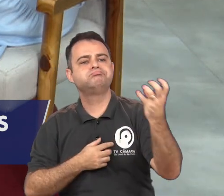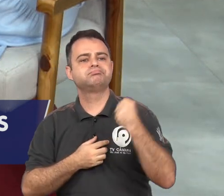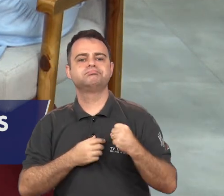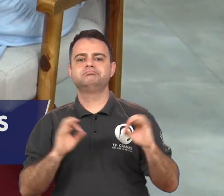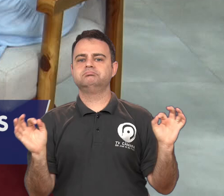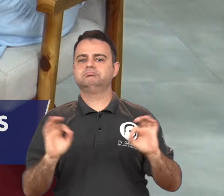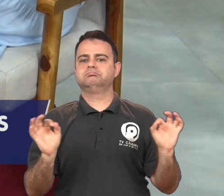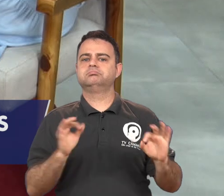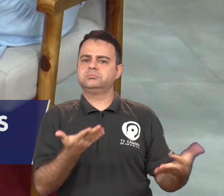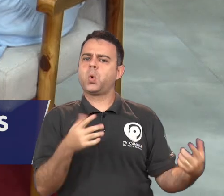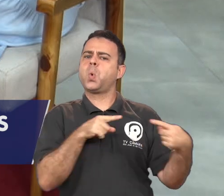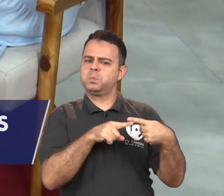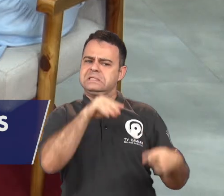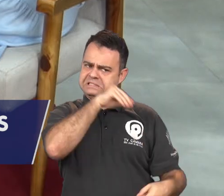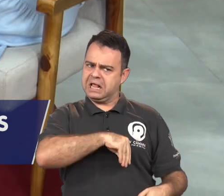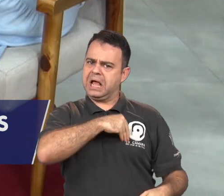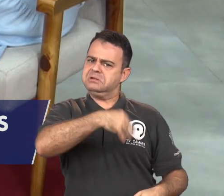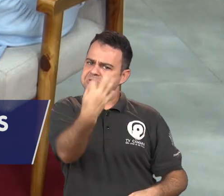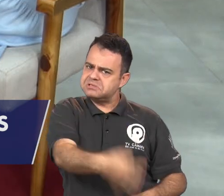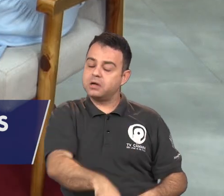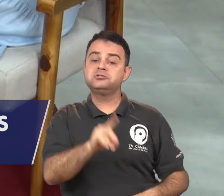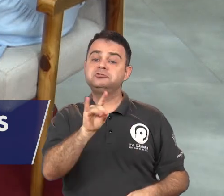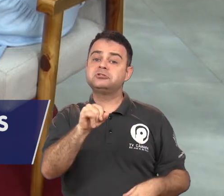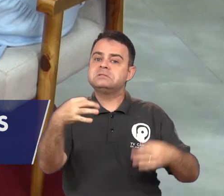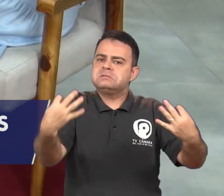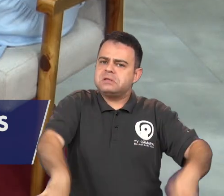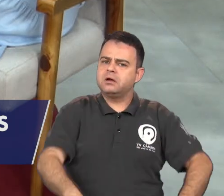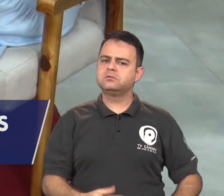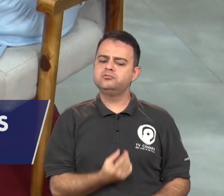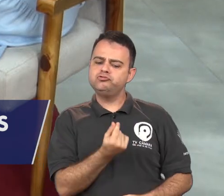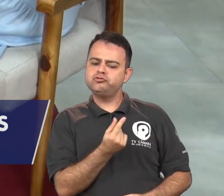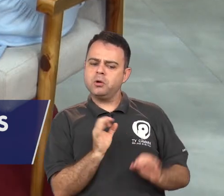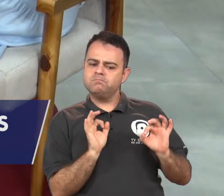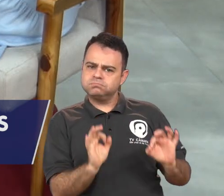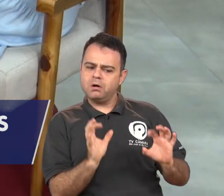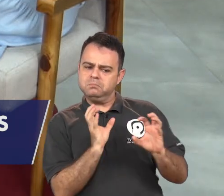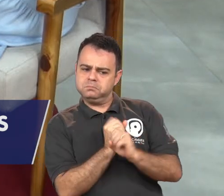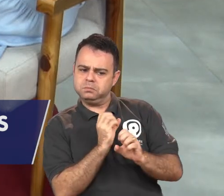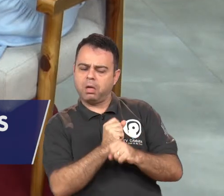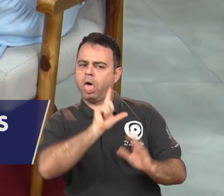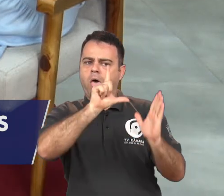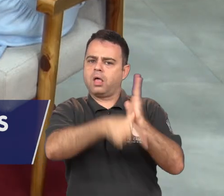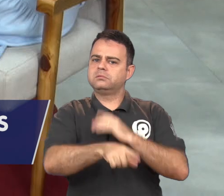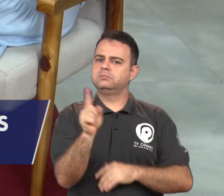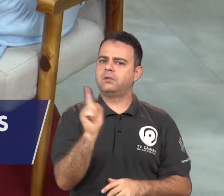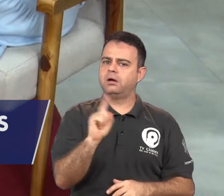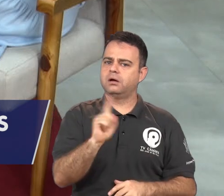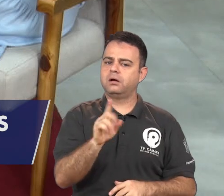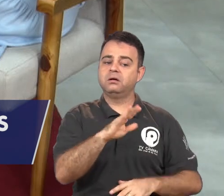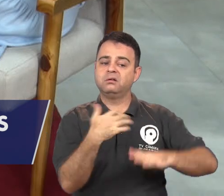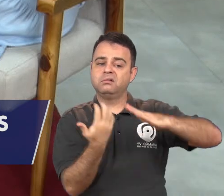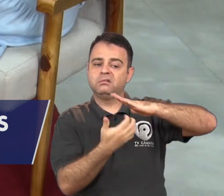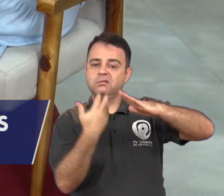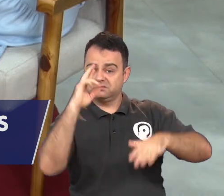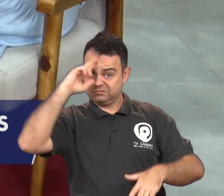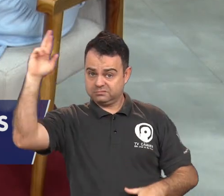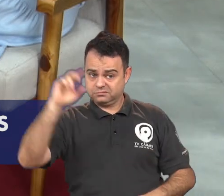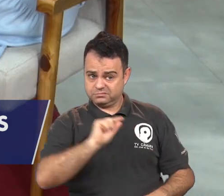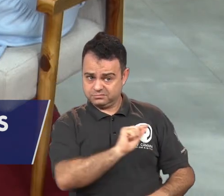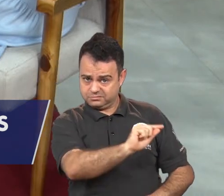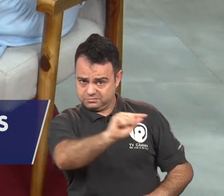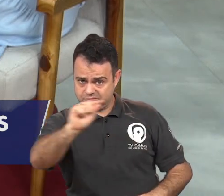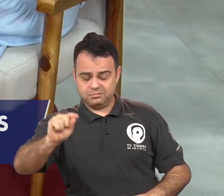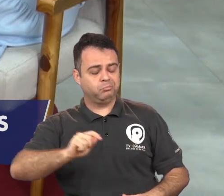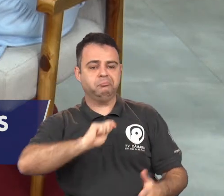receber por aquilo, e receber na data certa, o valor certo, sem atraso. E muitas vezes as empresas terceirizadas,